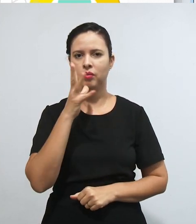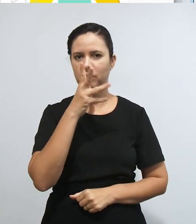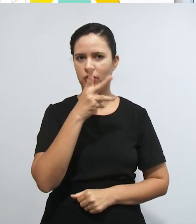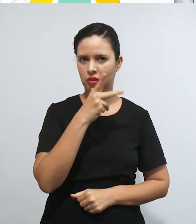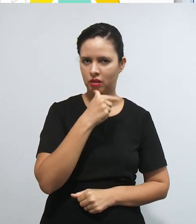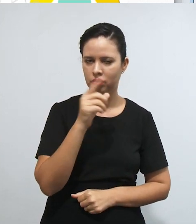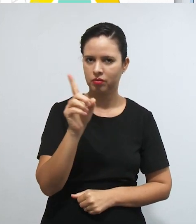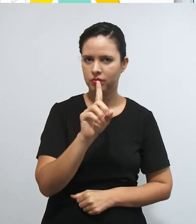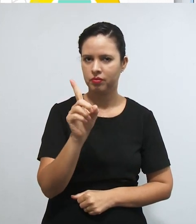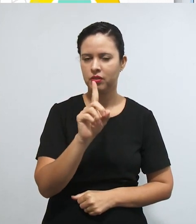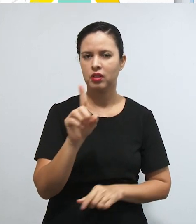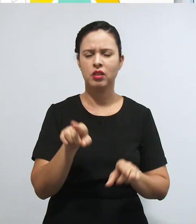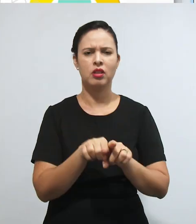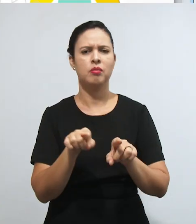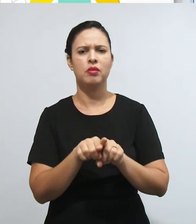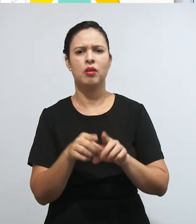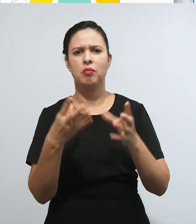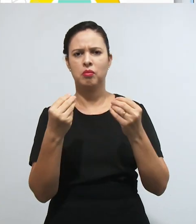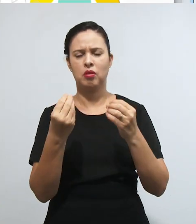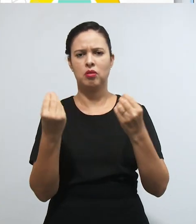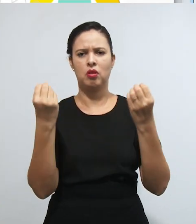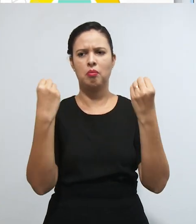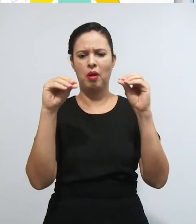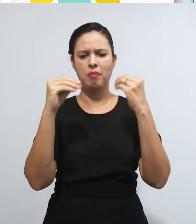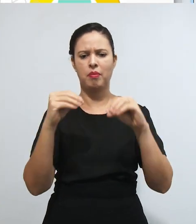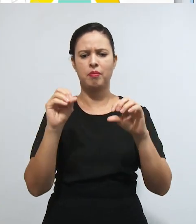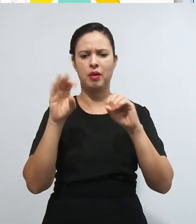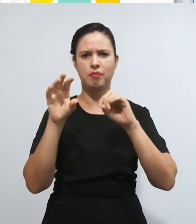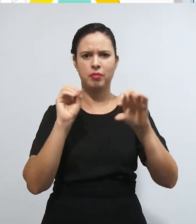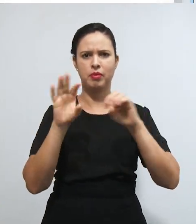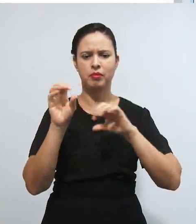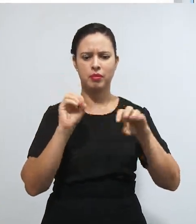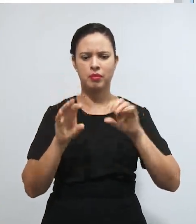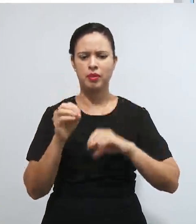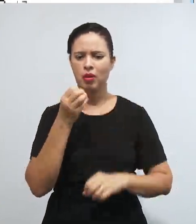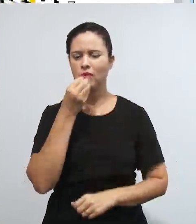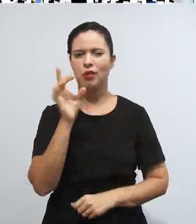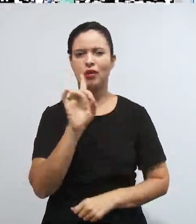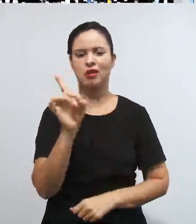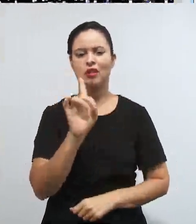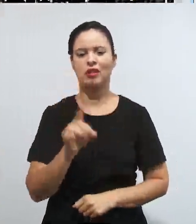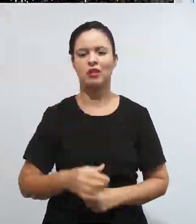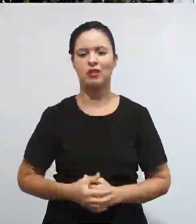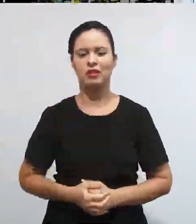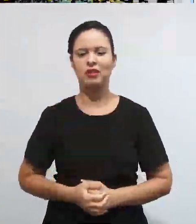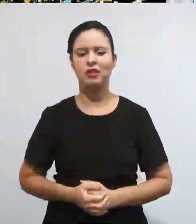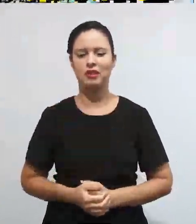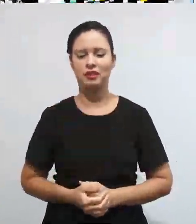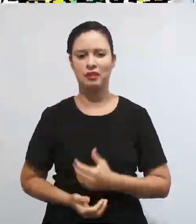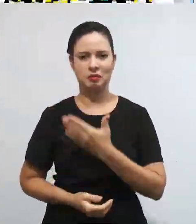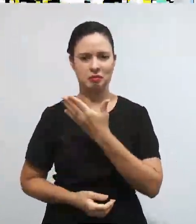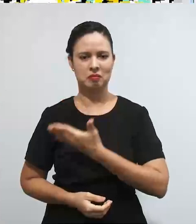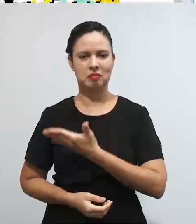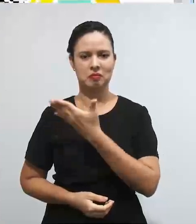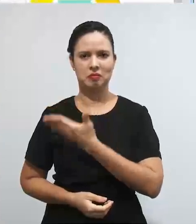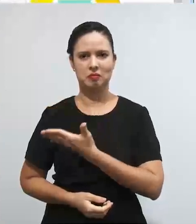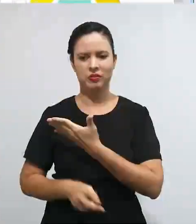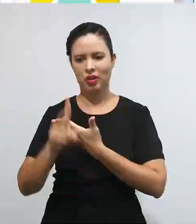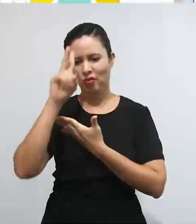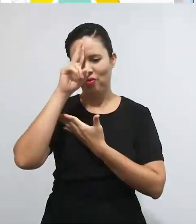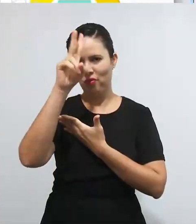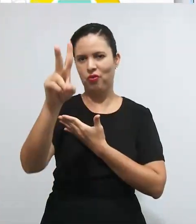demorada, né? E que também não tenha muitos efeitos. Por exemplo, essa aqui, Vortex, olha só como é que ela é. Ela é